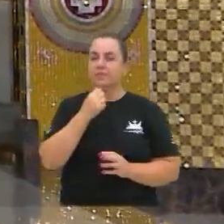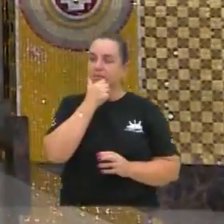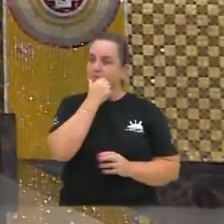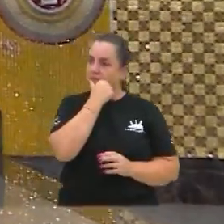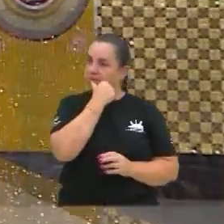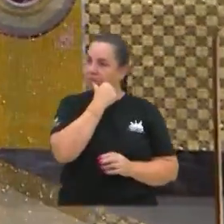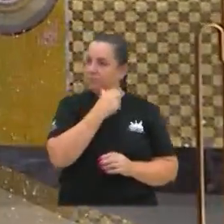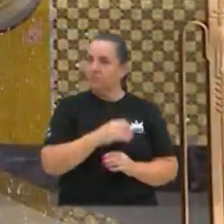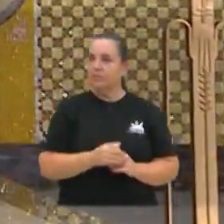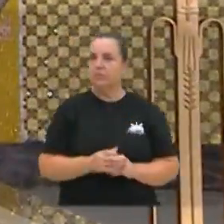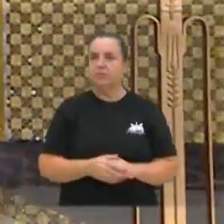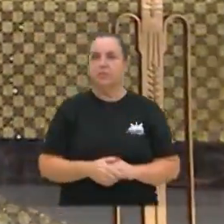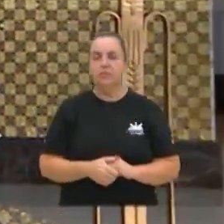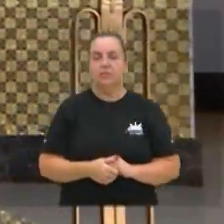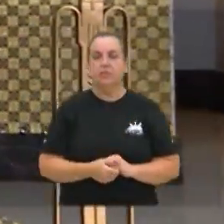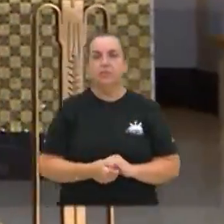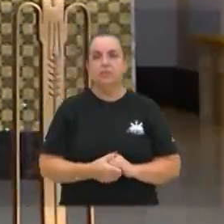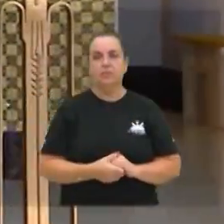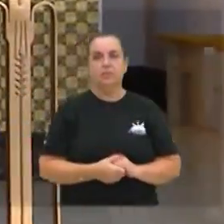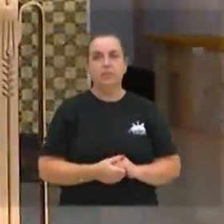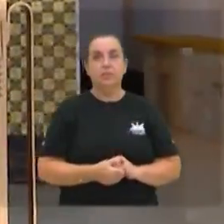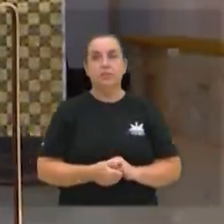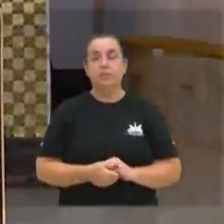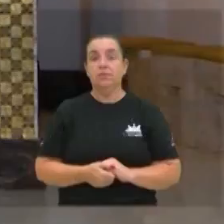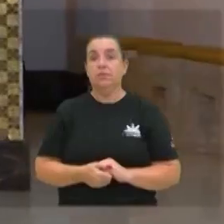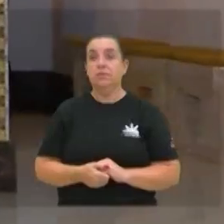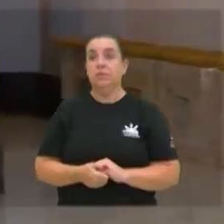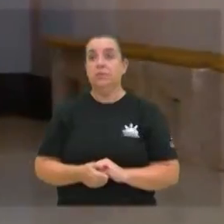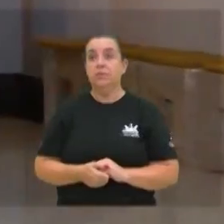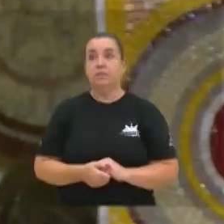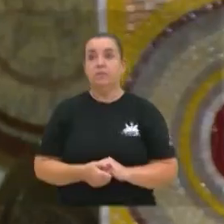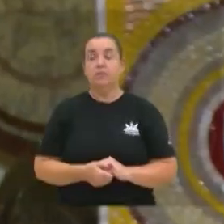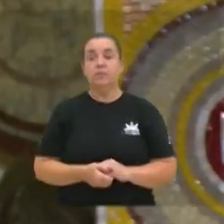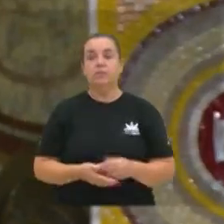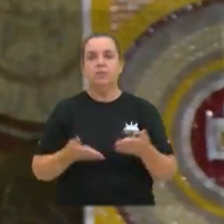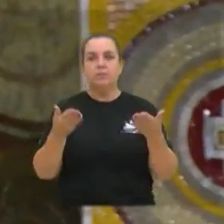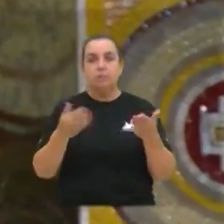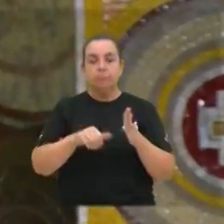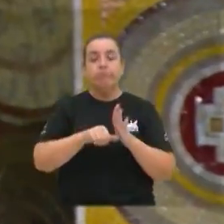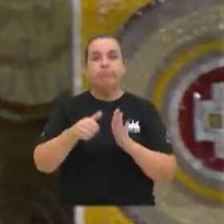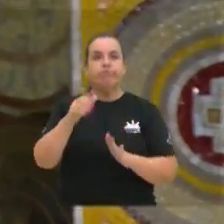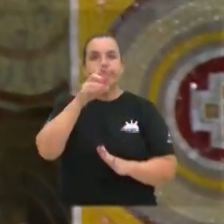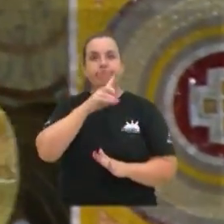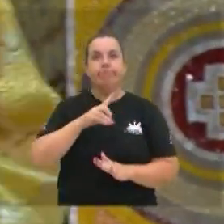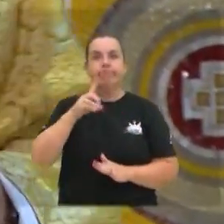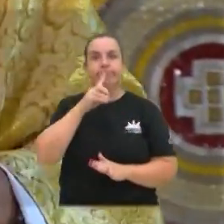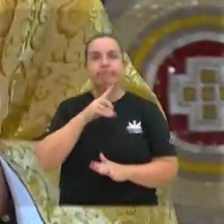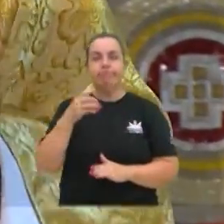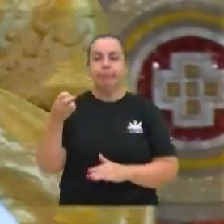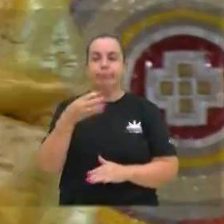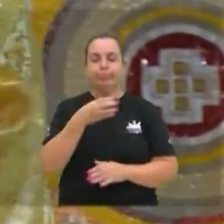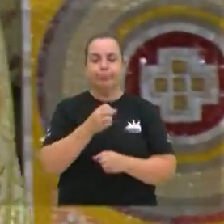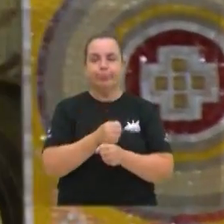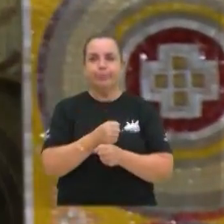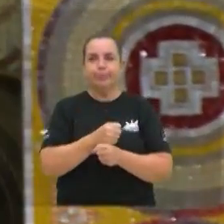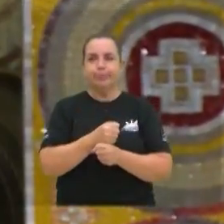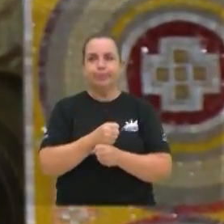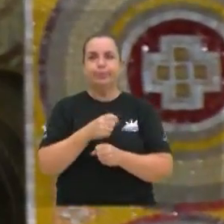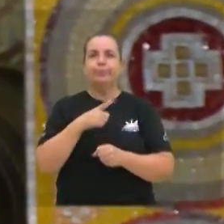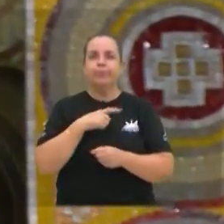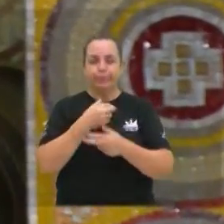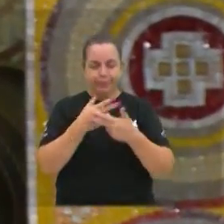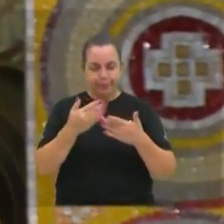Amém. Filhos queridos, neste primeiro domingo do ano novo, tem muita coisa para a